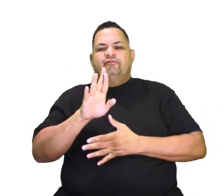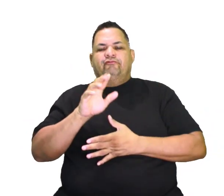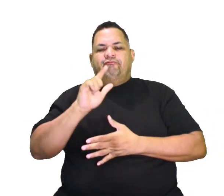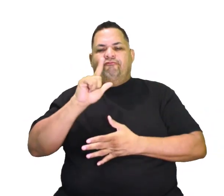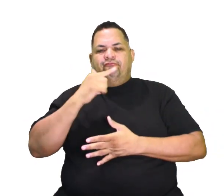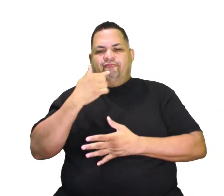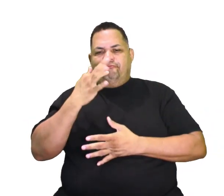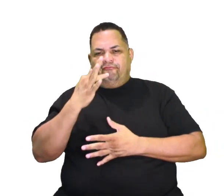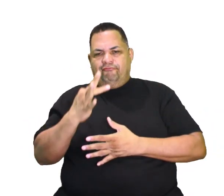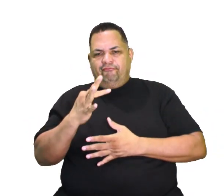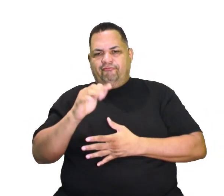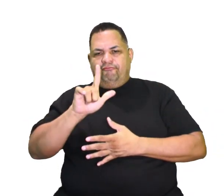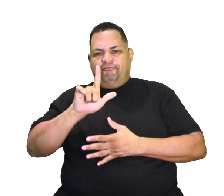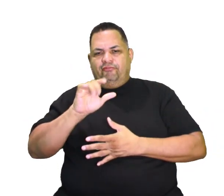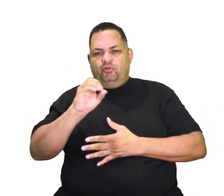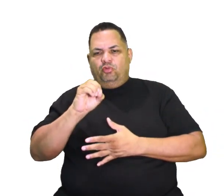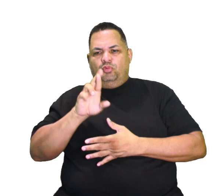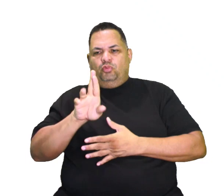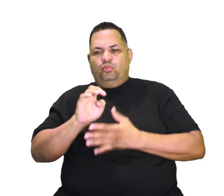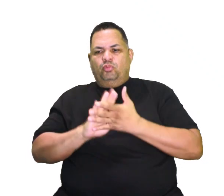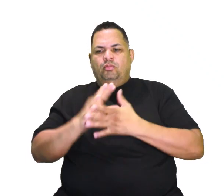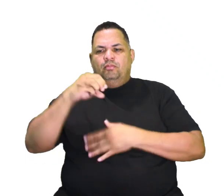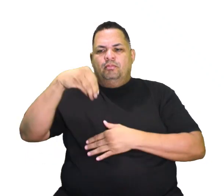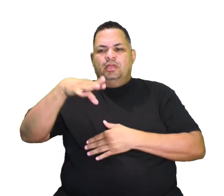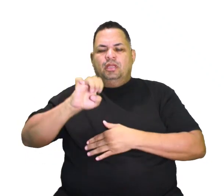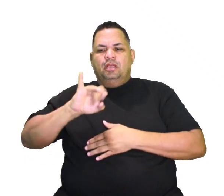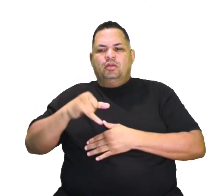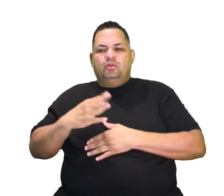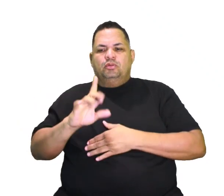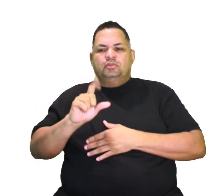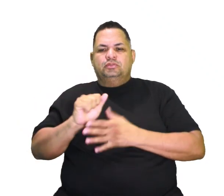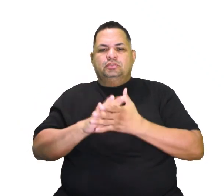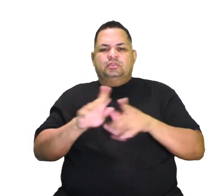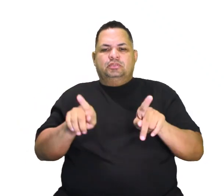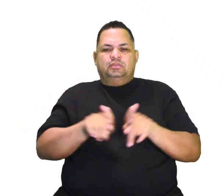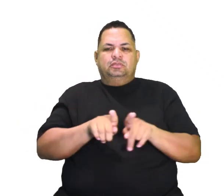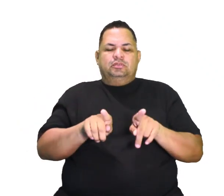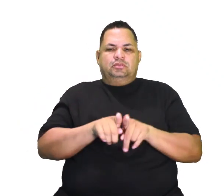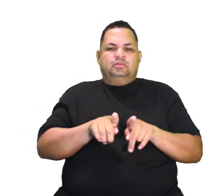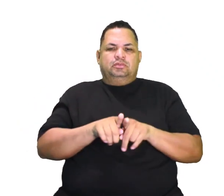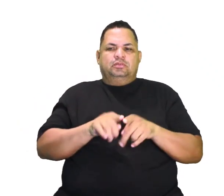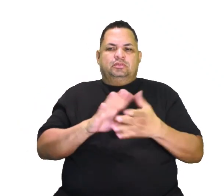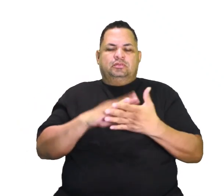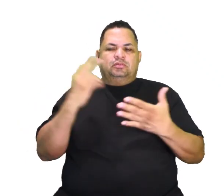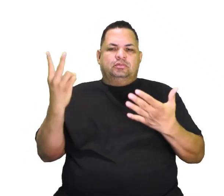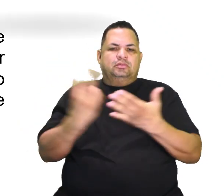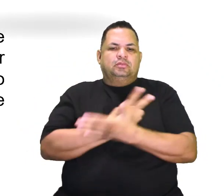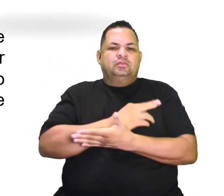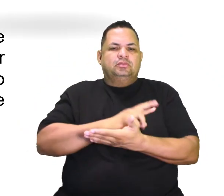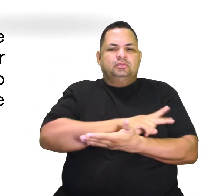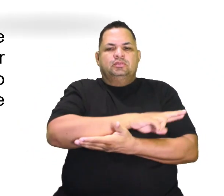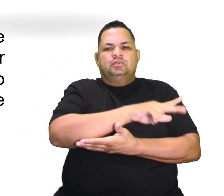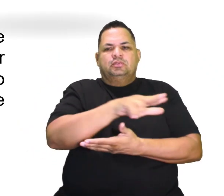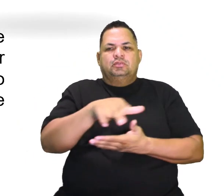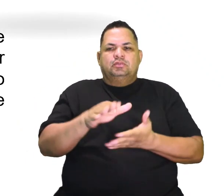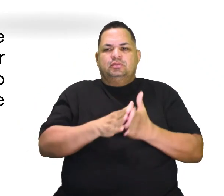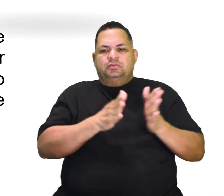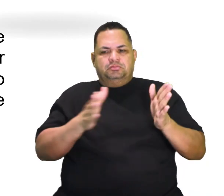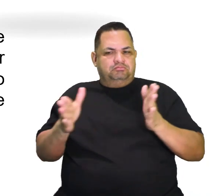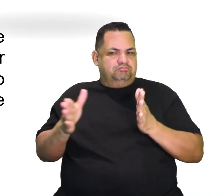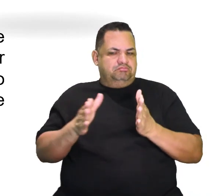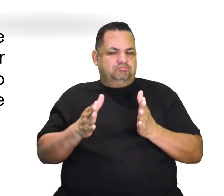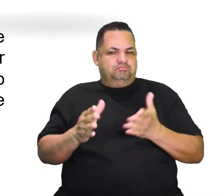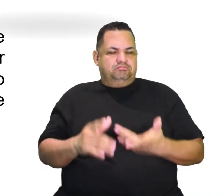festas juninas, tem um duelo da fronteira em Guajará-Mirim, e outros municípios ocorrem em diversos períodos, né? Então, sempre vai